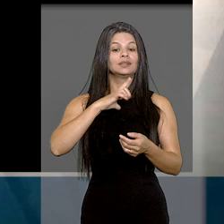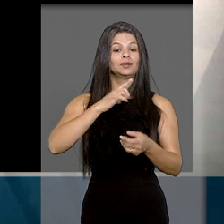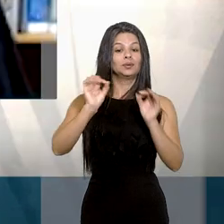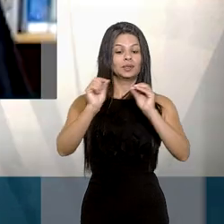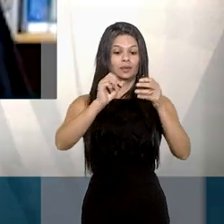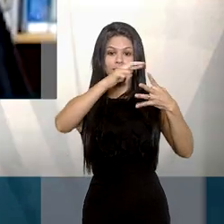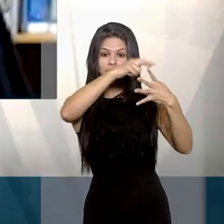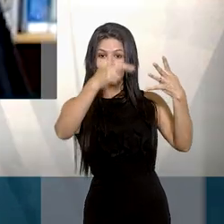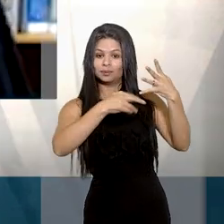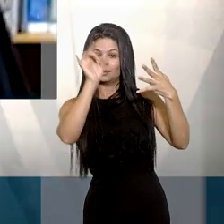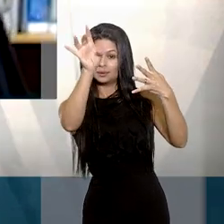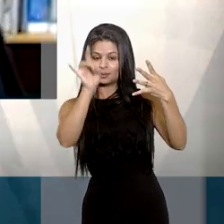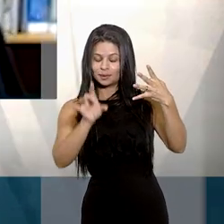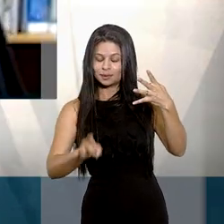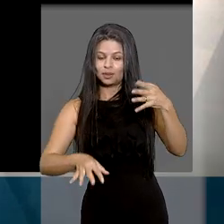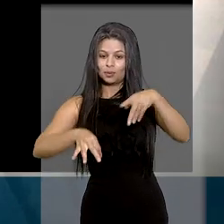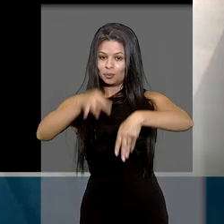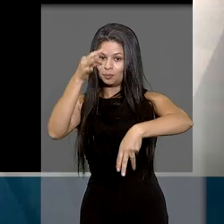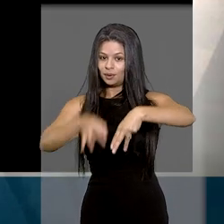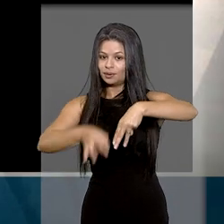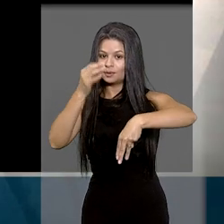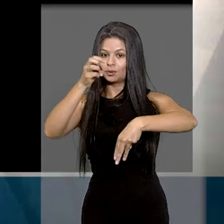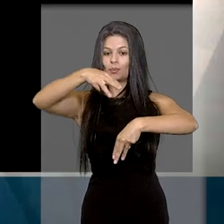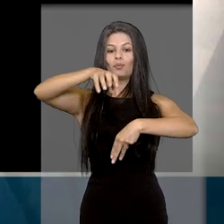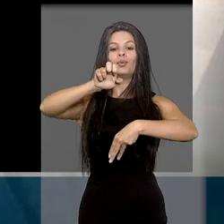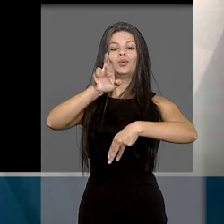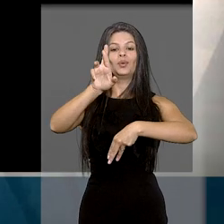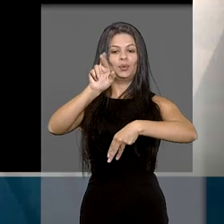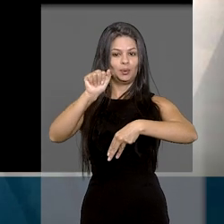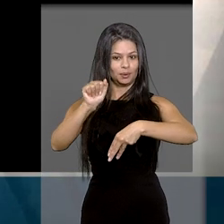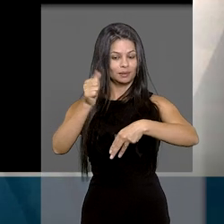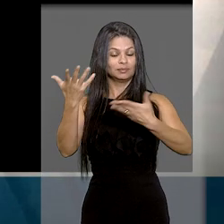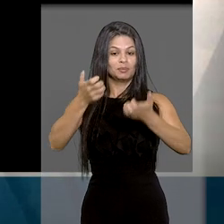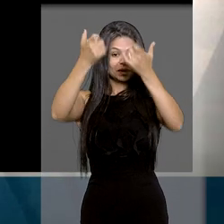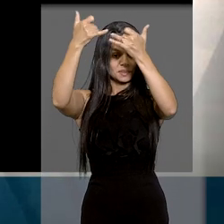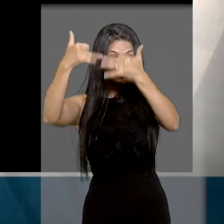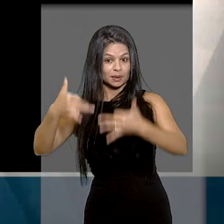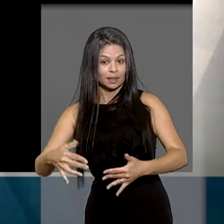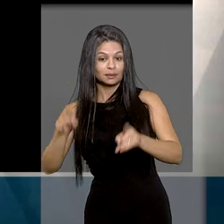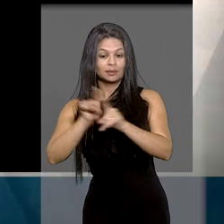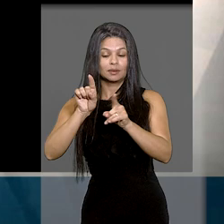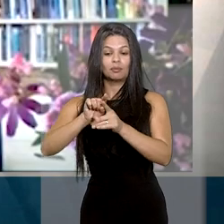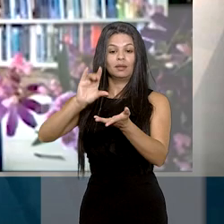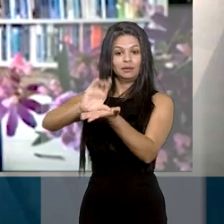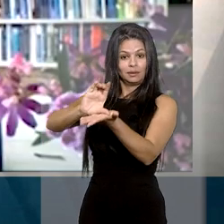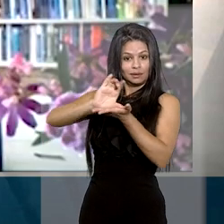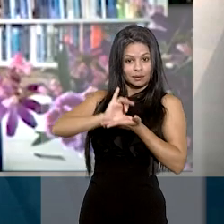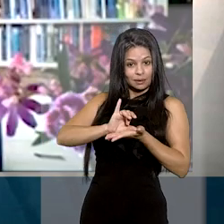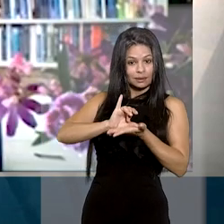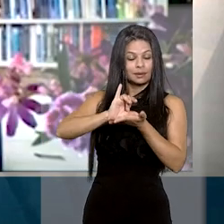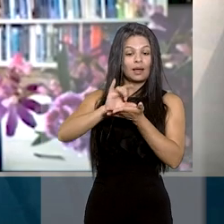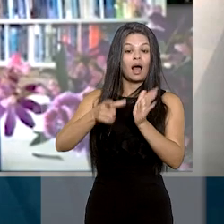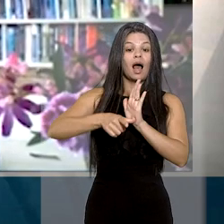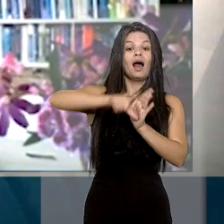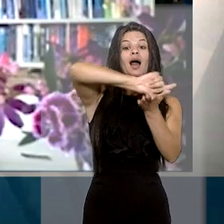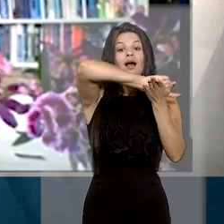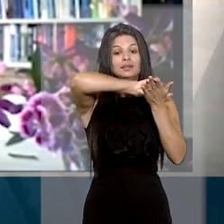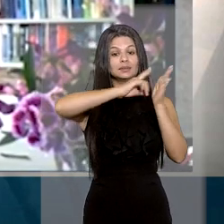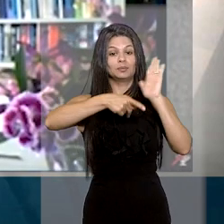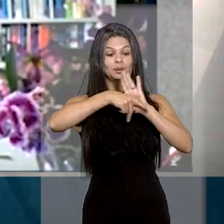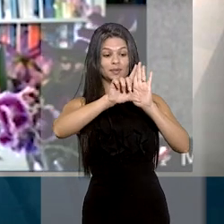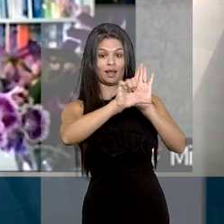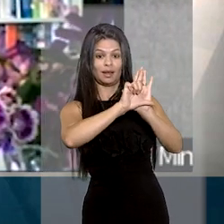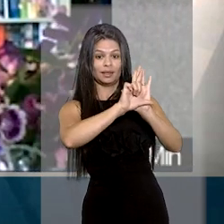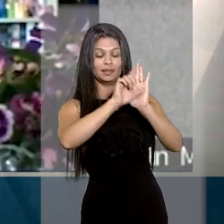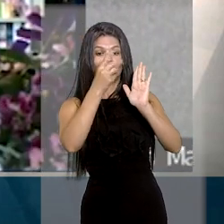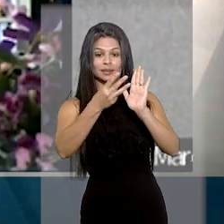do recurso especial Ministro Moura Ribeiro observou que tanto ação declaratória quanto a indenizatória foram propostas antes da